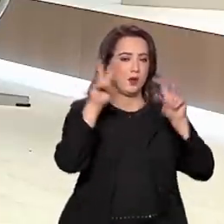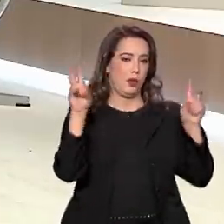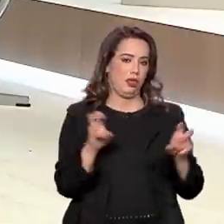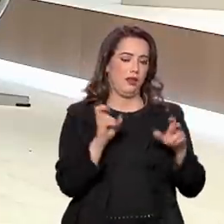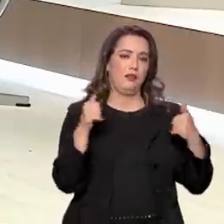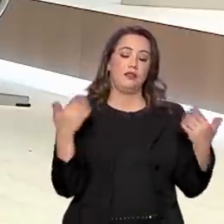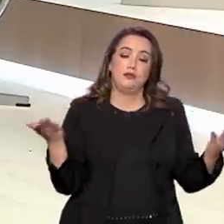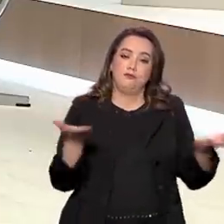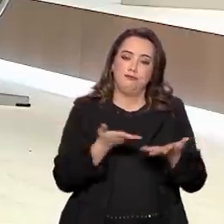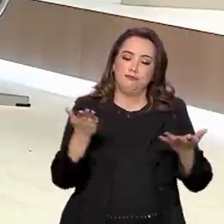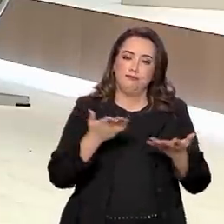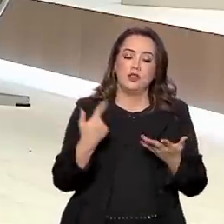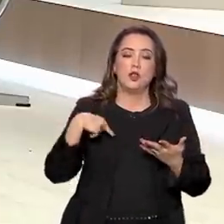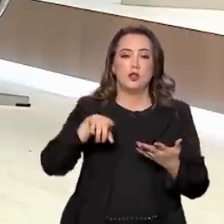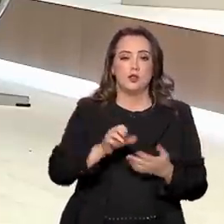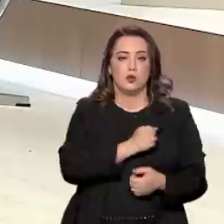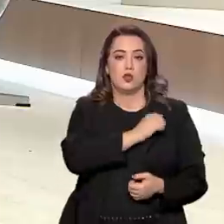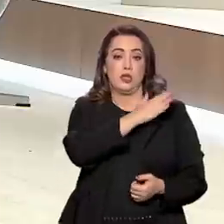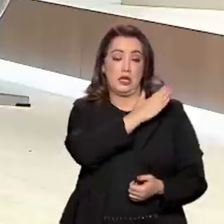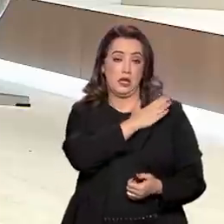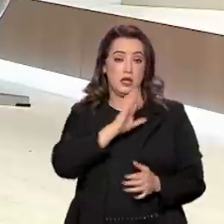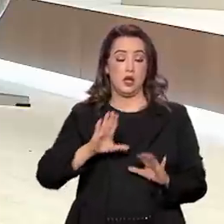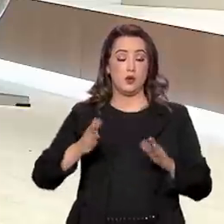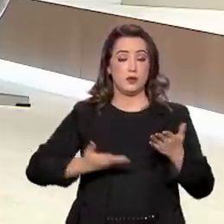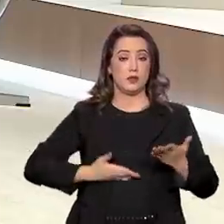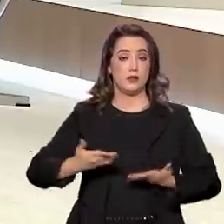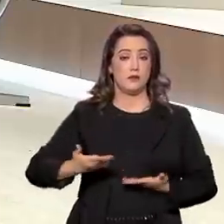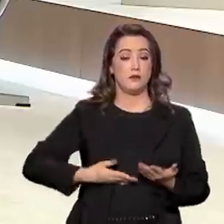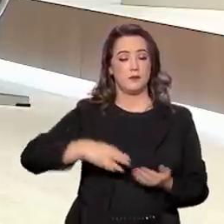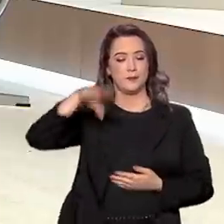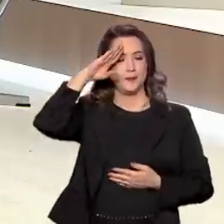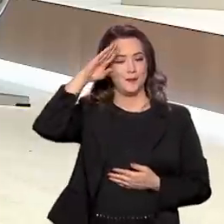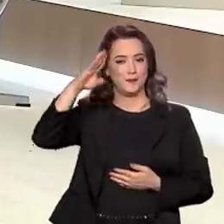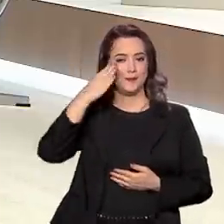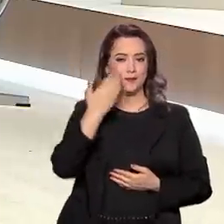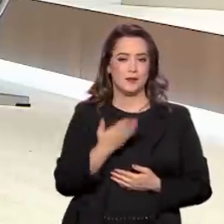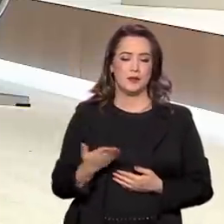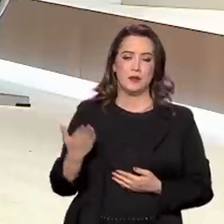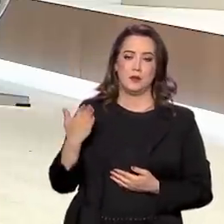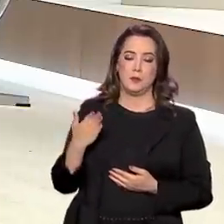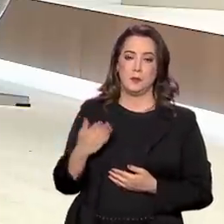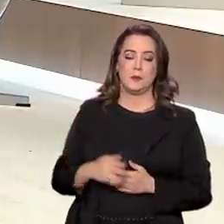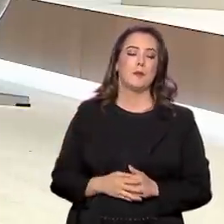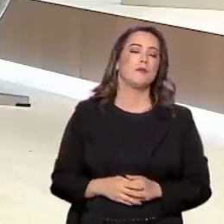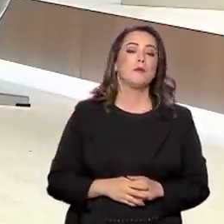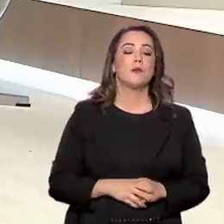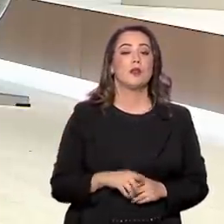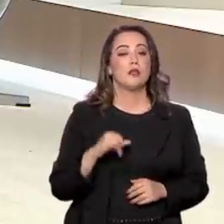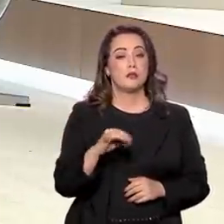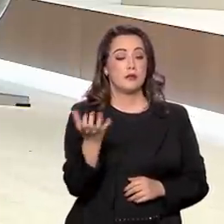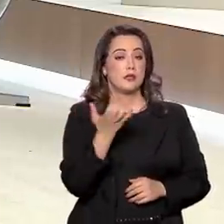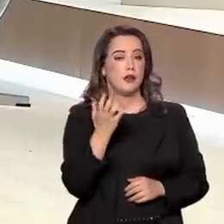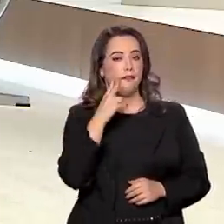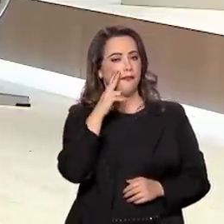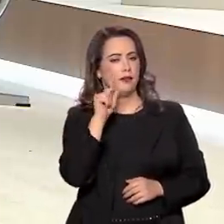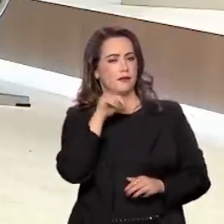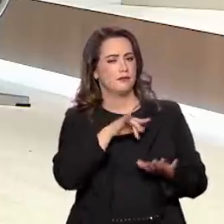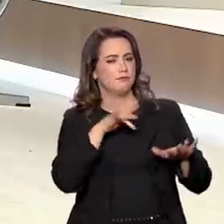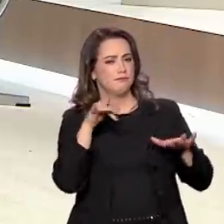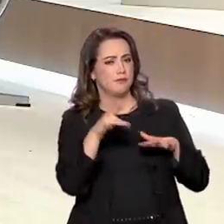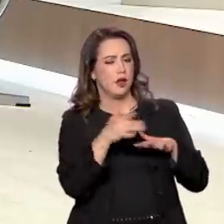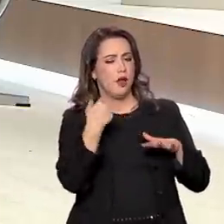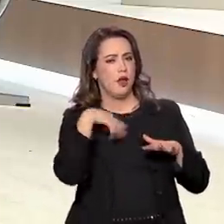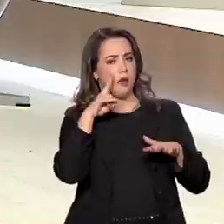Pauta recebeu nesta edição general-de-divisão Vinícius Ferreira Martinelli diretor de serviço militar se você quiser rever